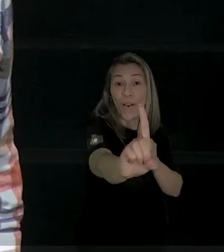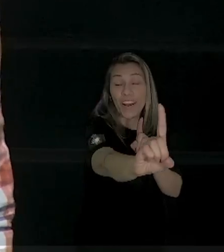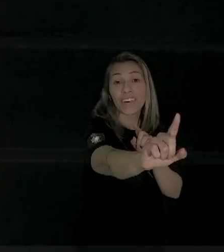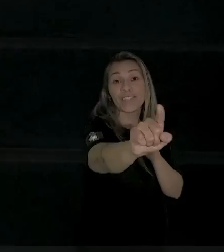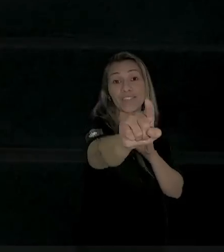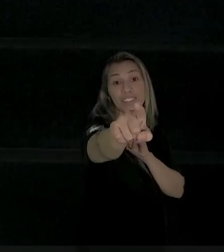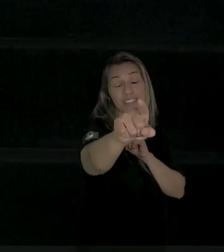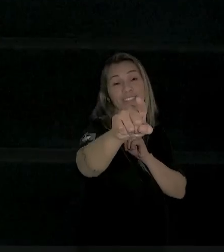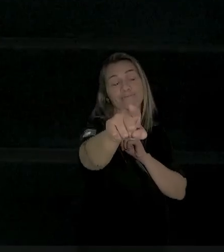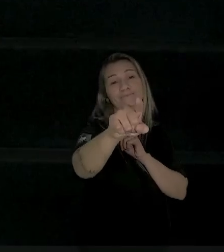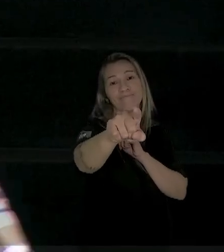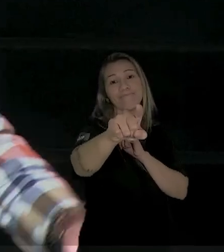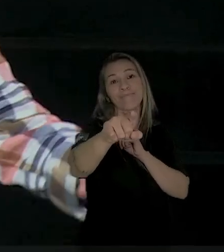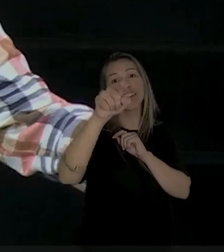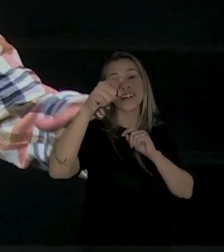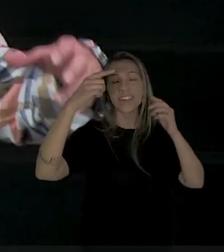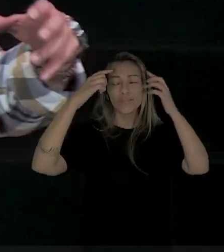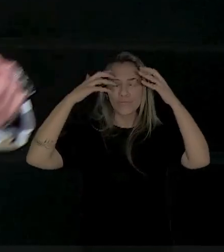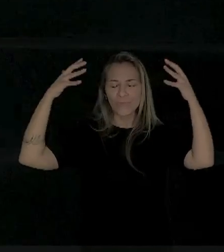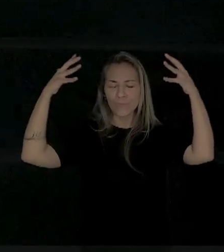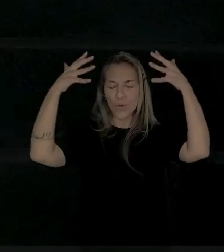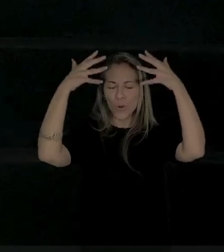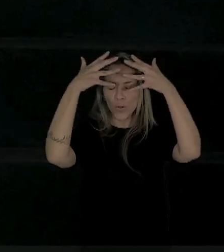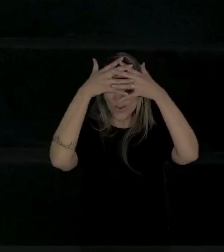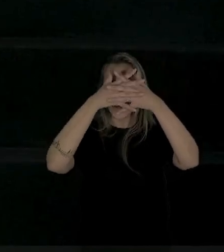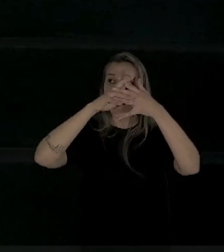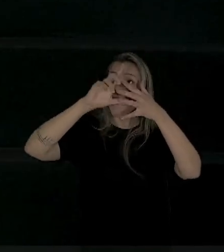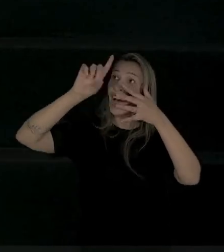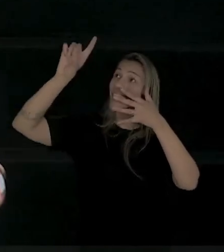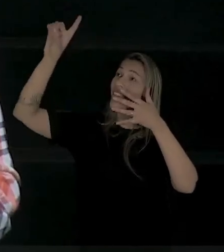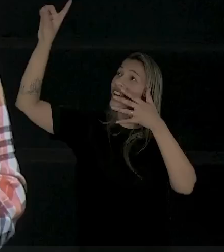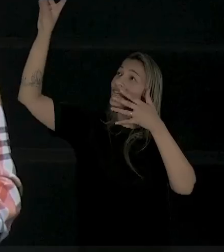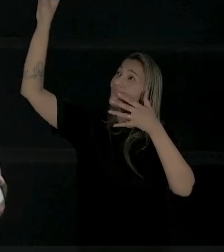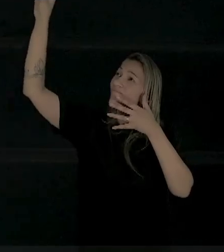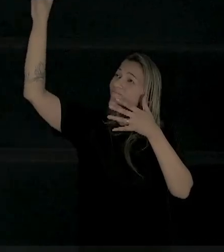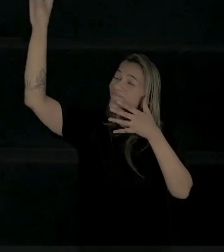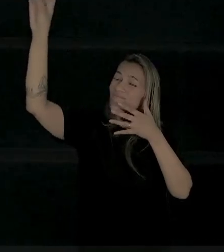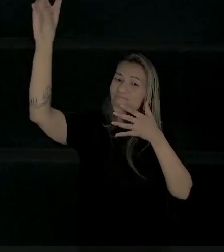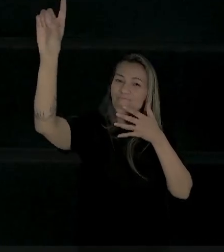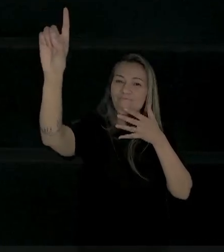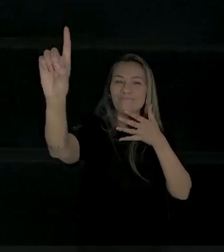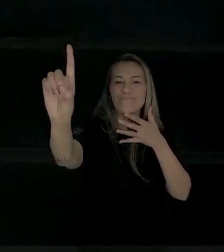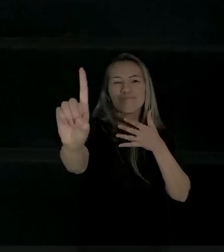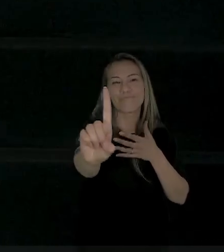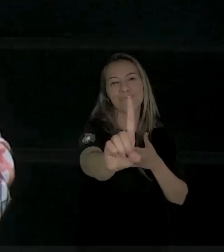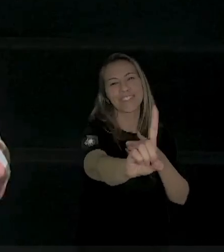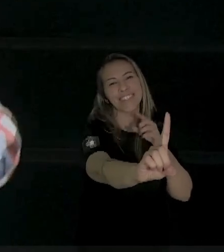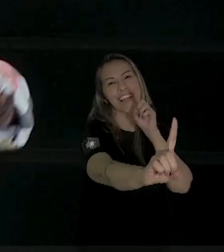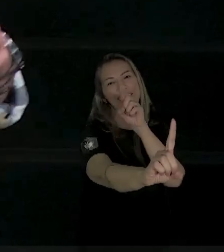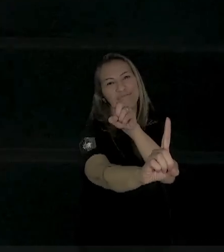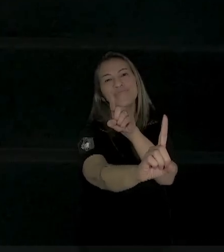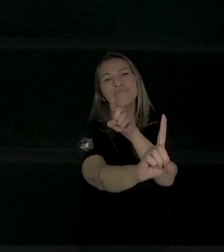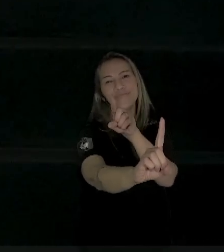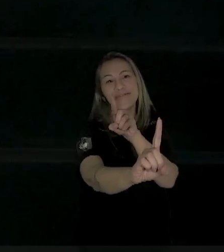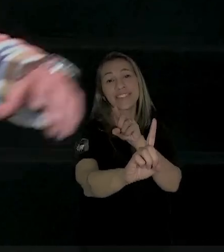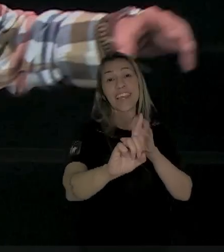perdeu. Você que está com a mente confusa, você que está abatido, Deus vai passar. E a Bíblia diz que de repente vem um